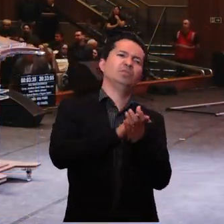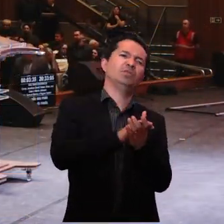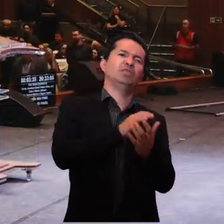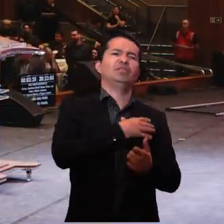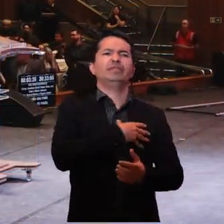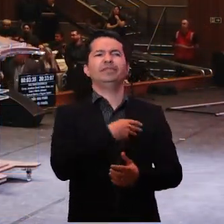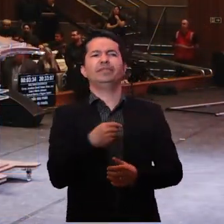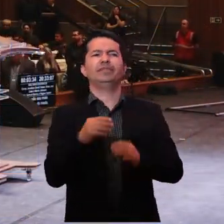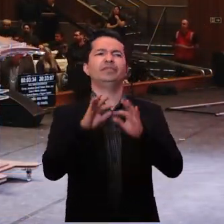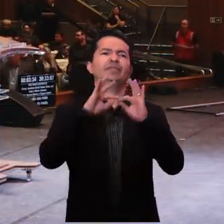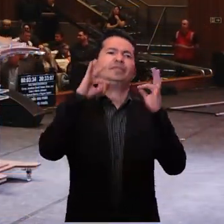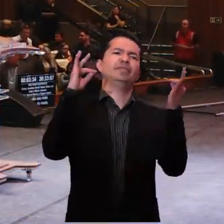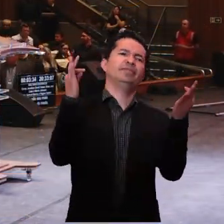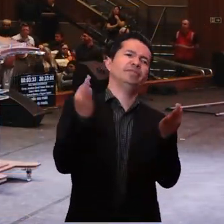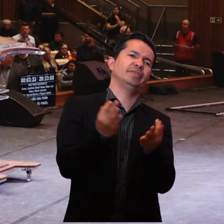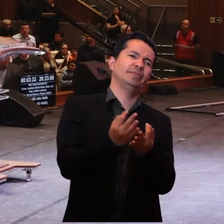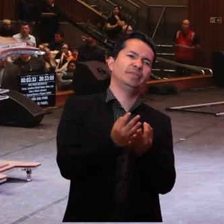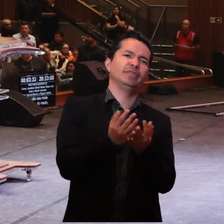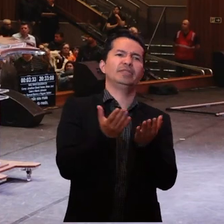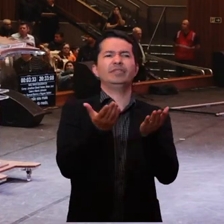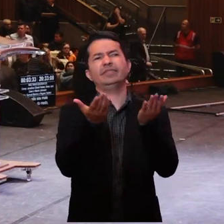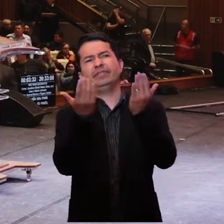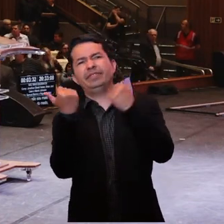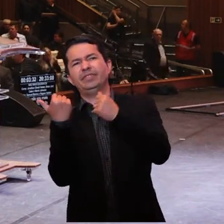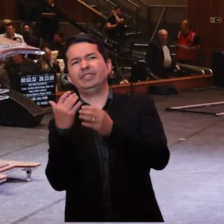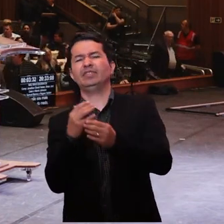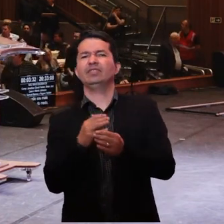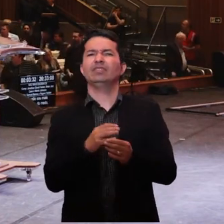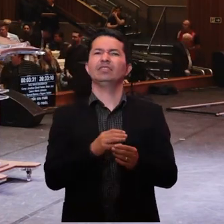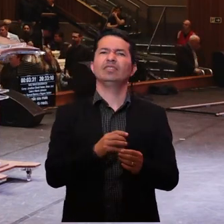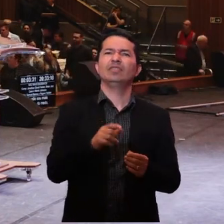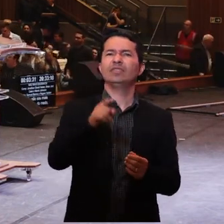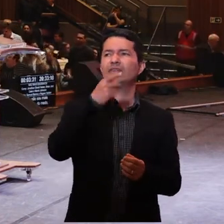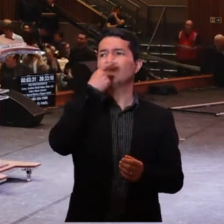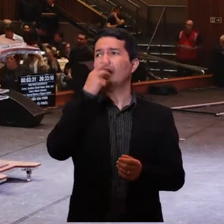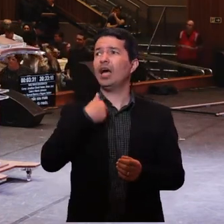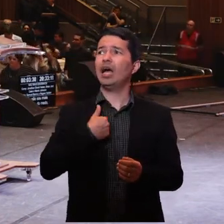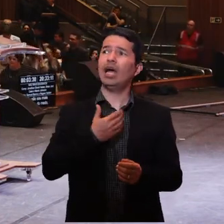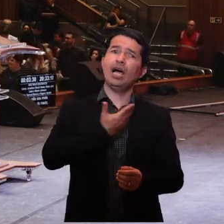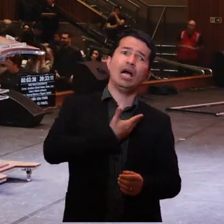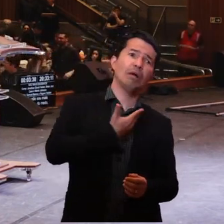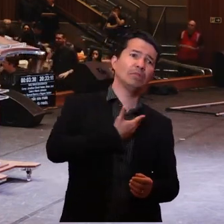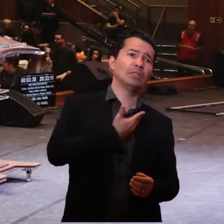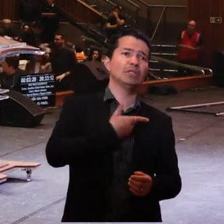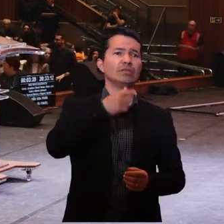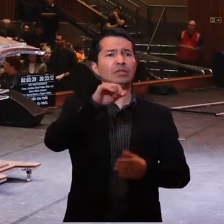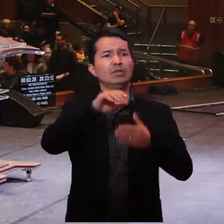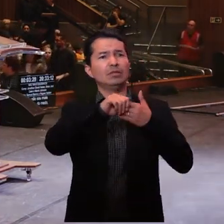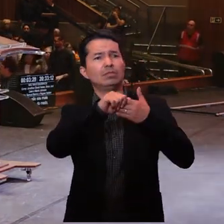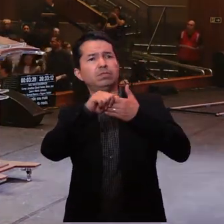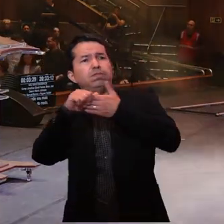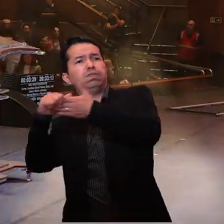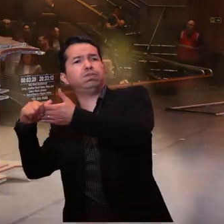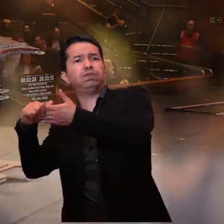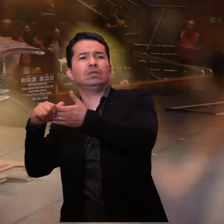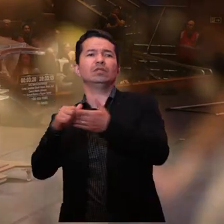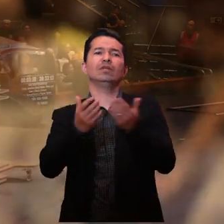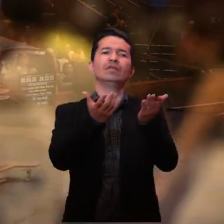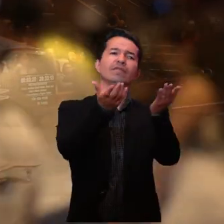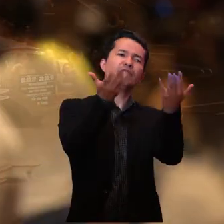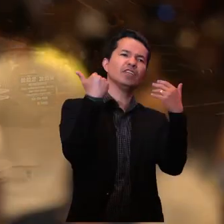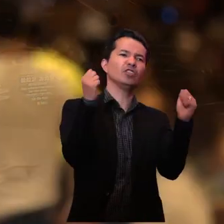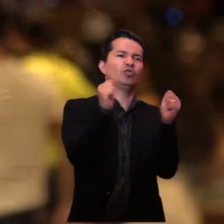levar a um amigo que você... Eu trouxe meu amigo, vem junto, pega aqui pela mão, vem para cá. Nós vamos